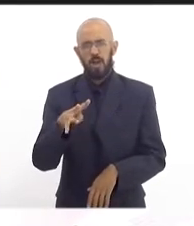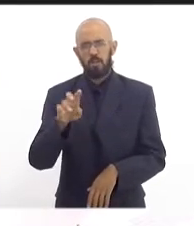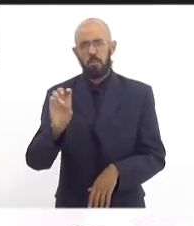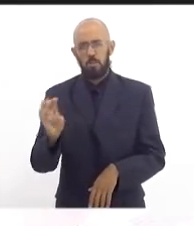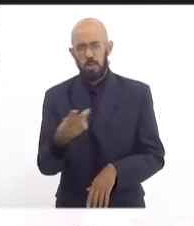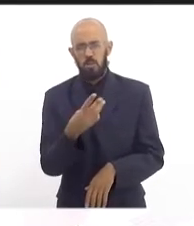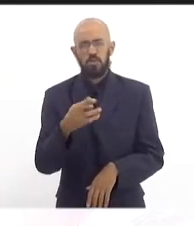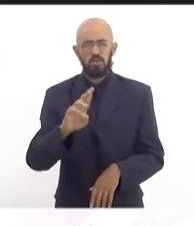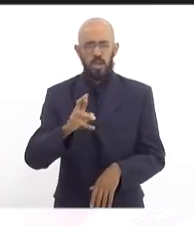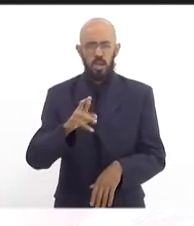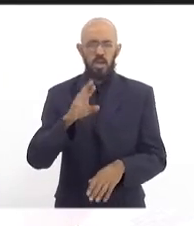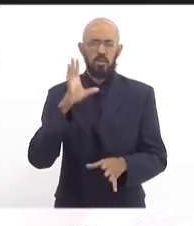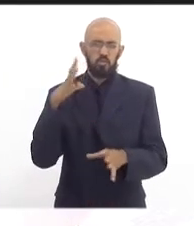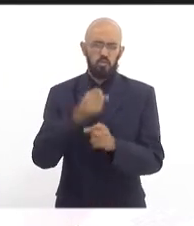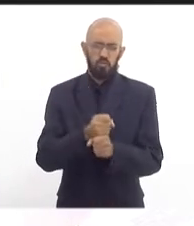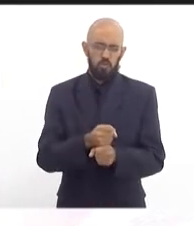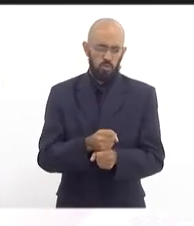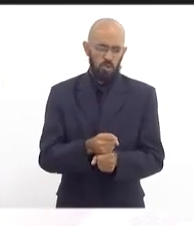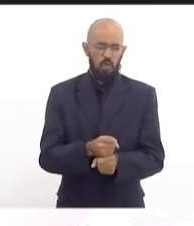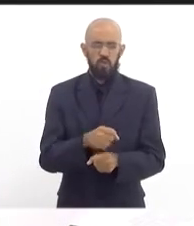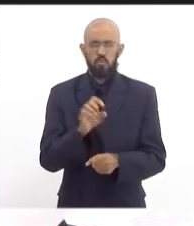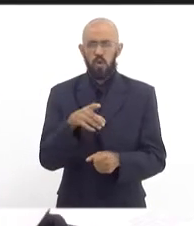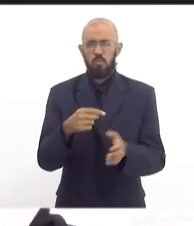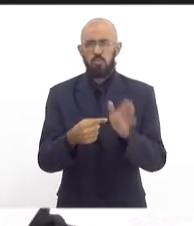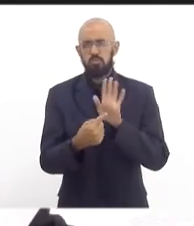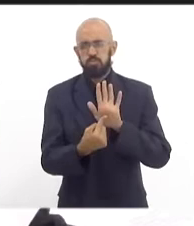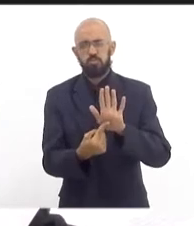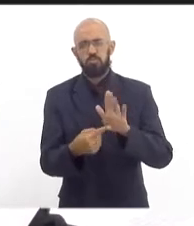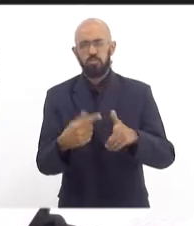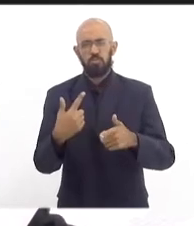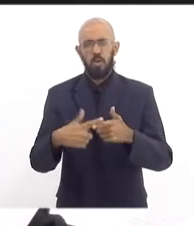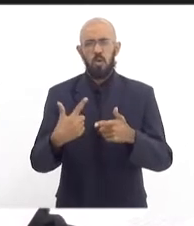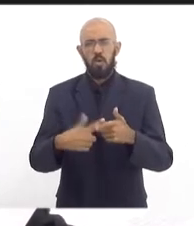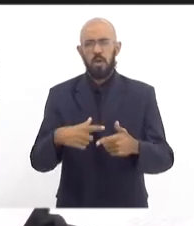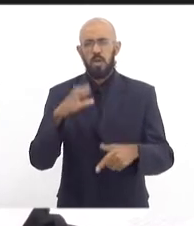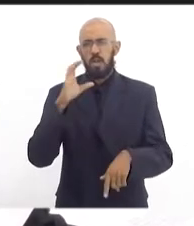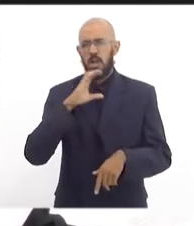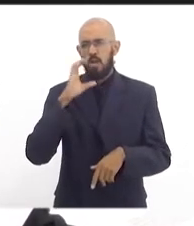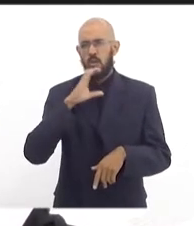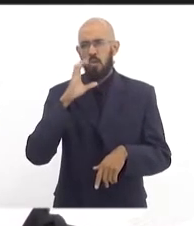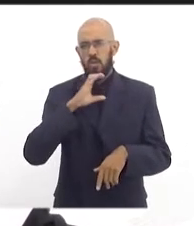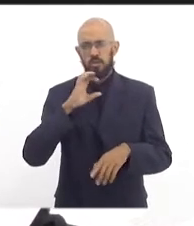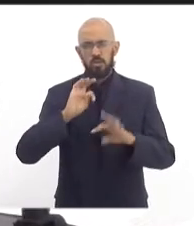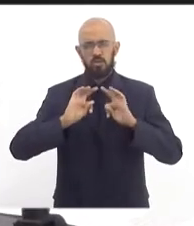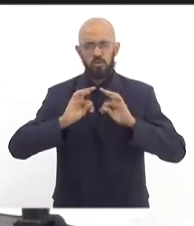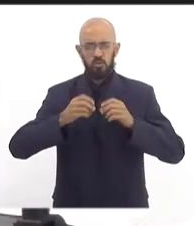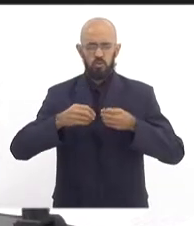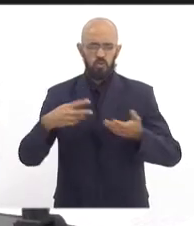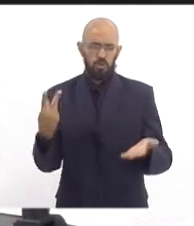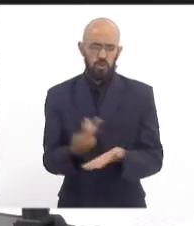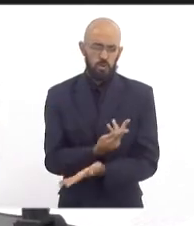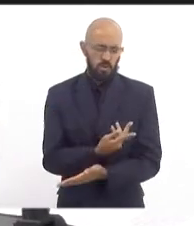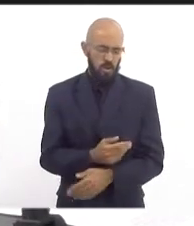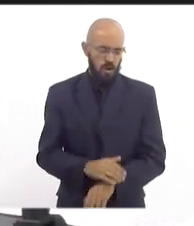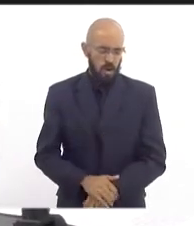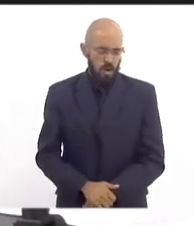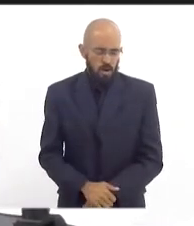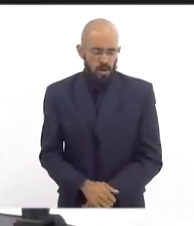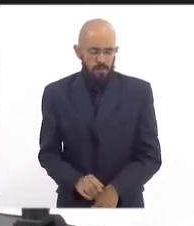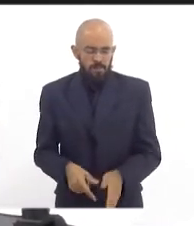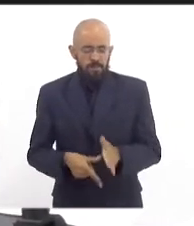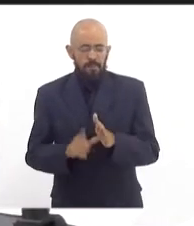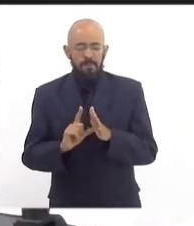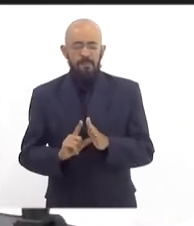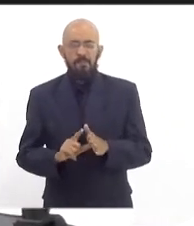não tô aqui só identificando o porquê da urgência de tudo e antes de